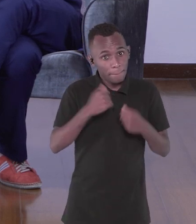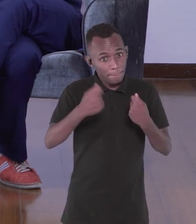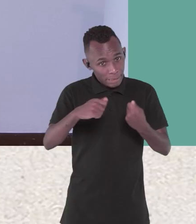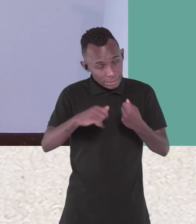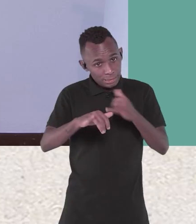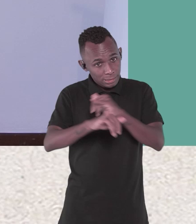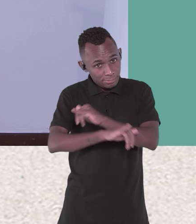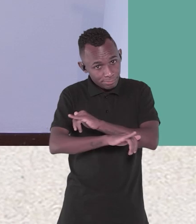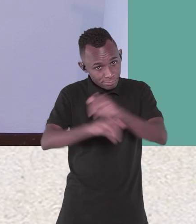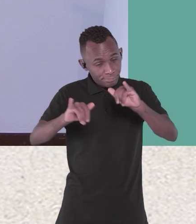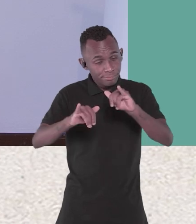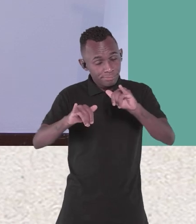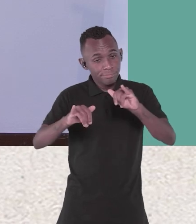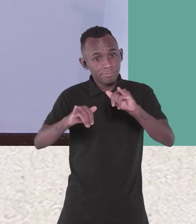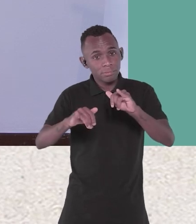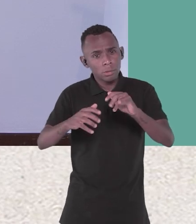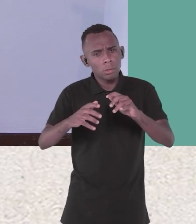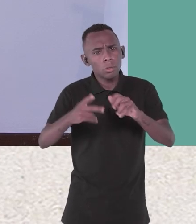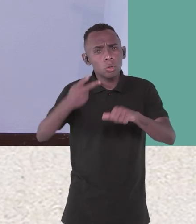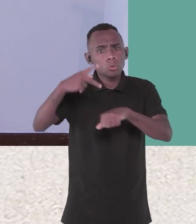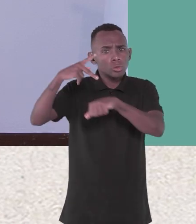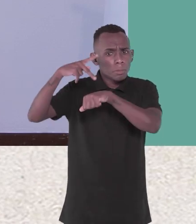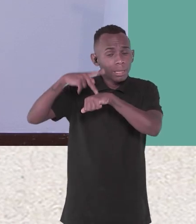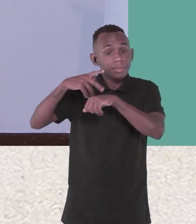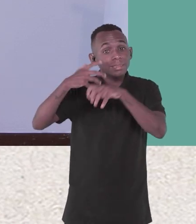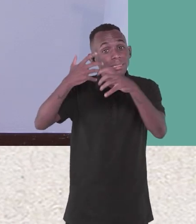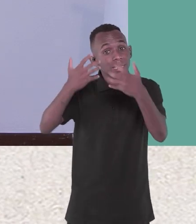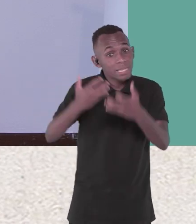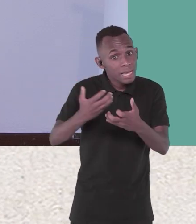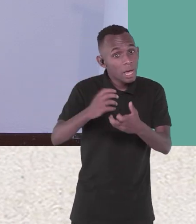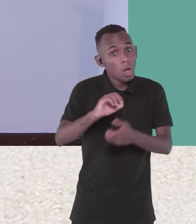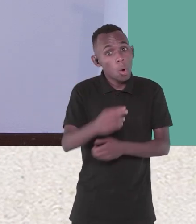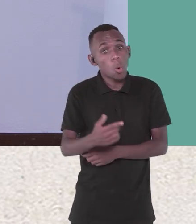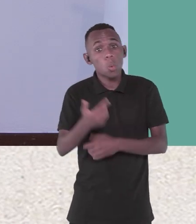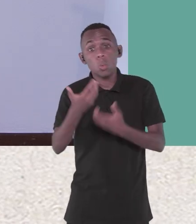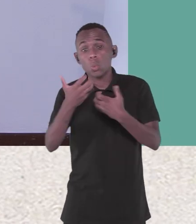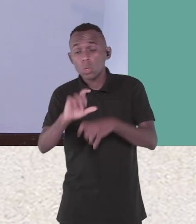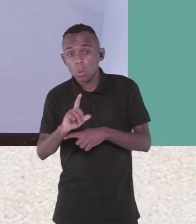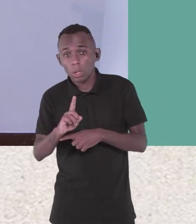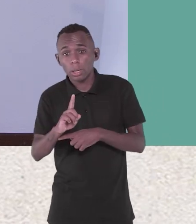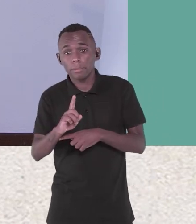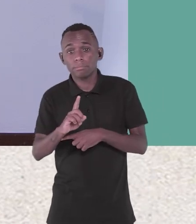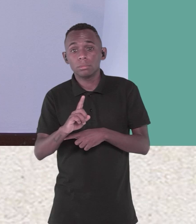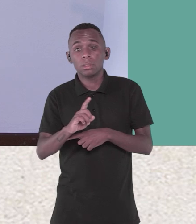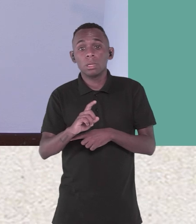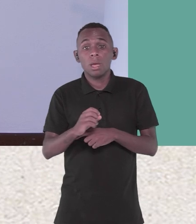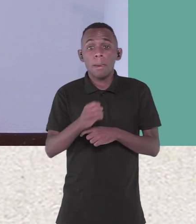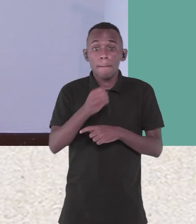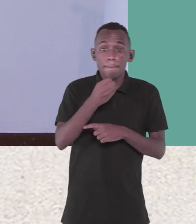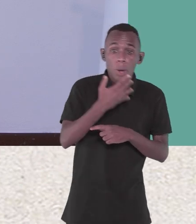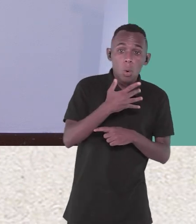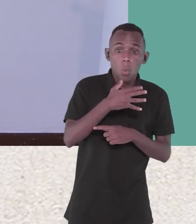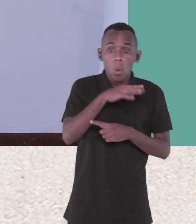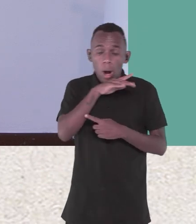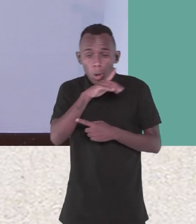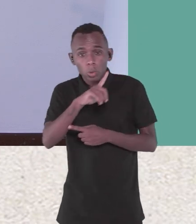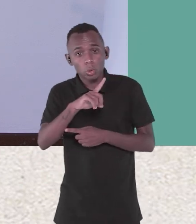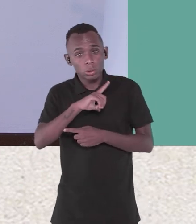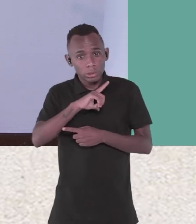dito. Os países querem ou não querem essa instituição? Essa instituição funciona ou não funciona? E aí tem